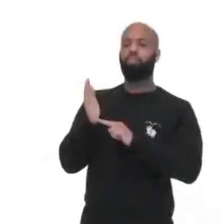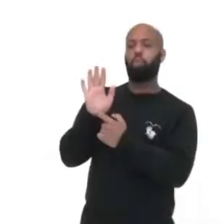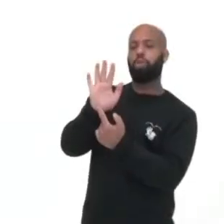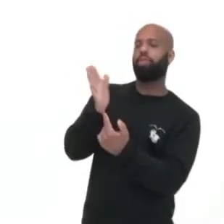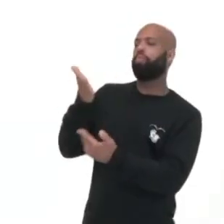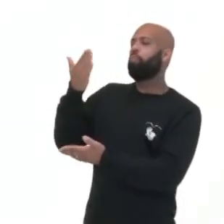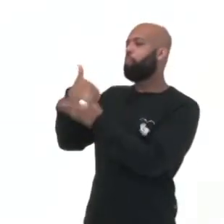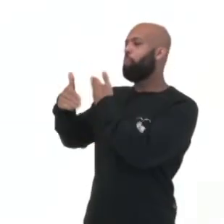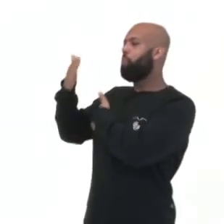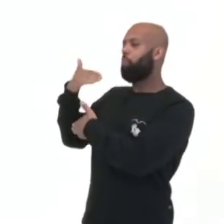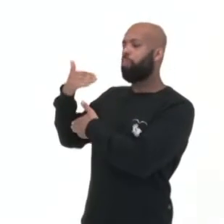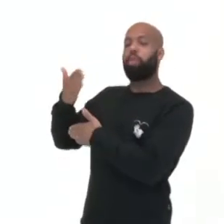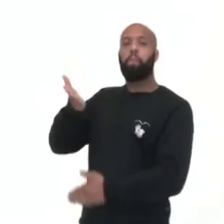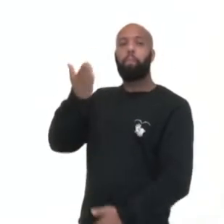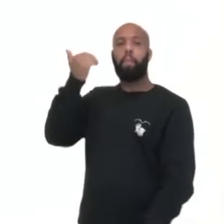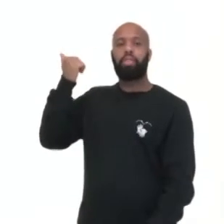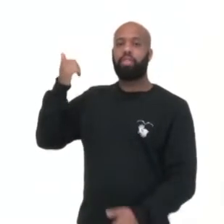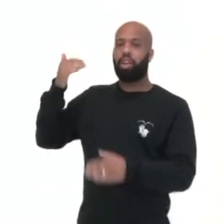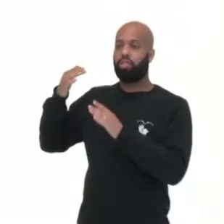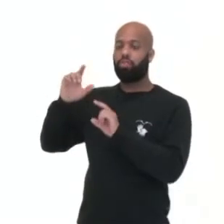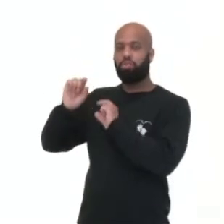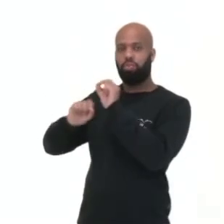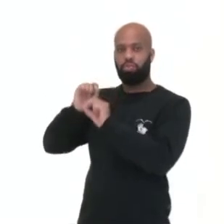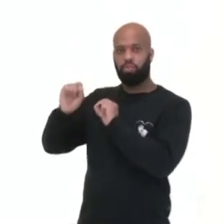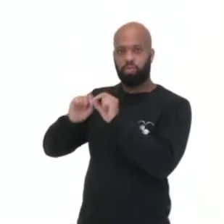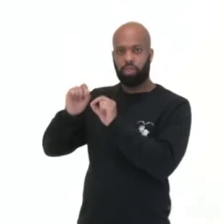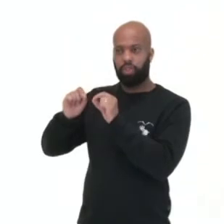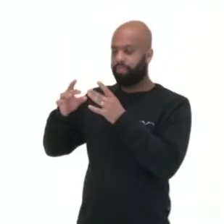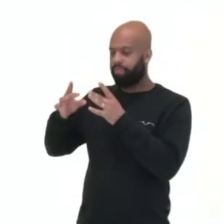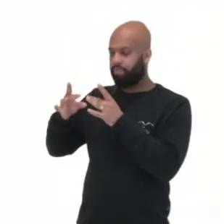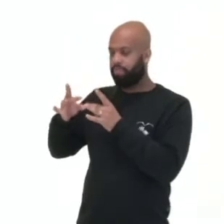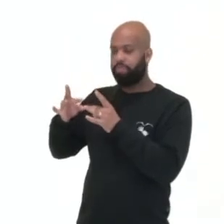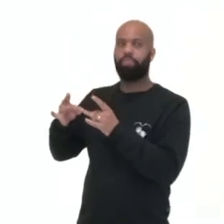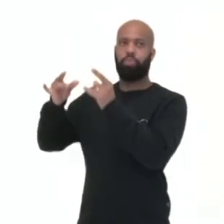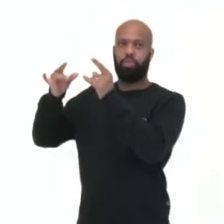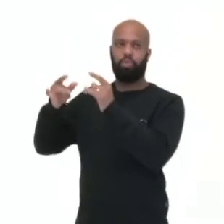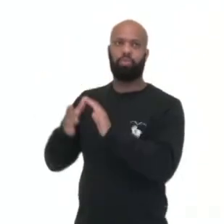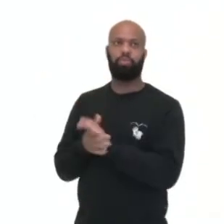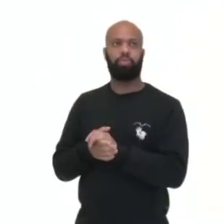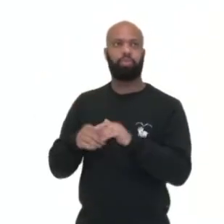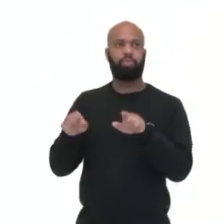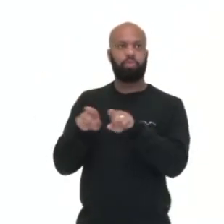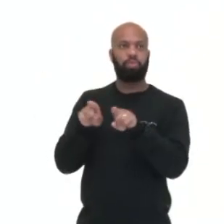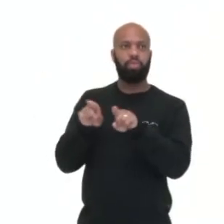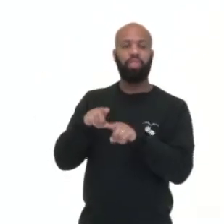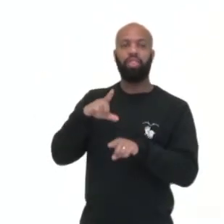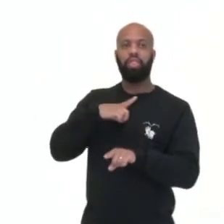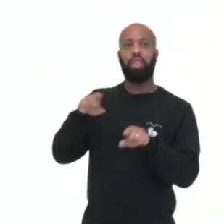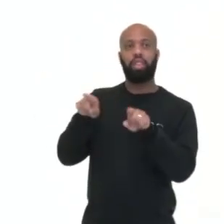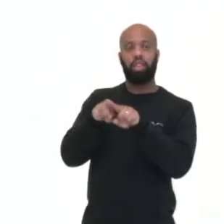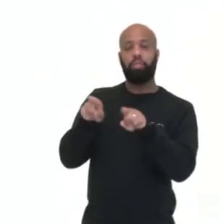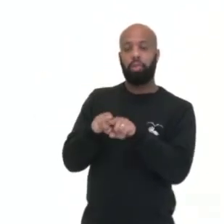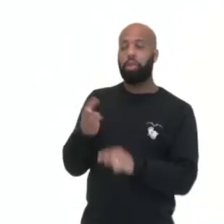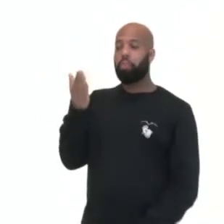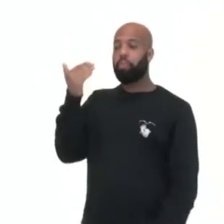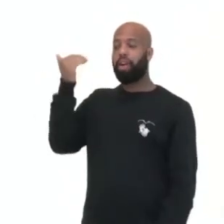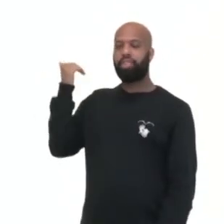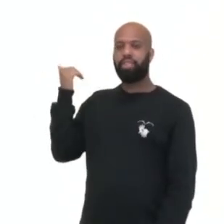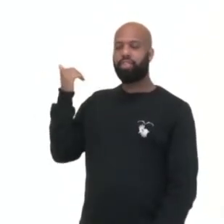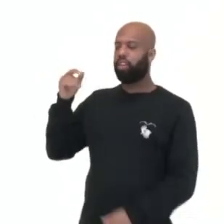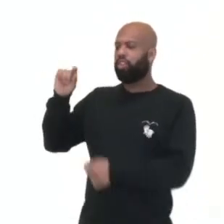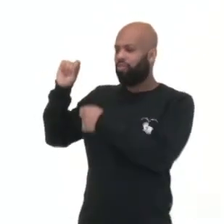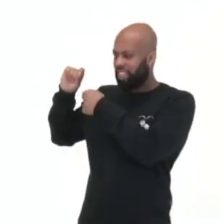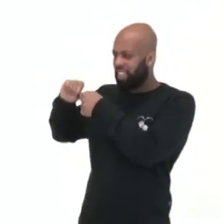passado, pretérito indefinido. Só que além desses verbos, a gente tem o pretérito imperfeito. Olha